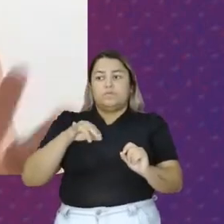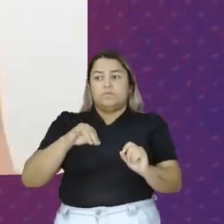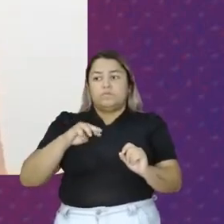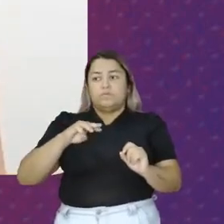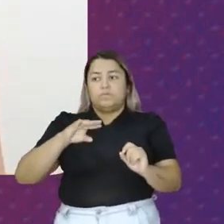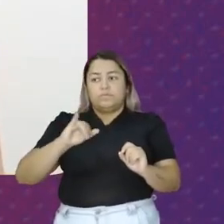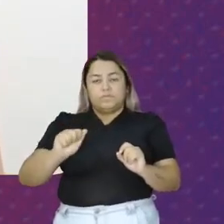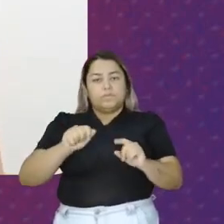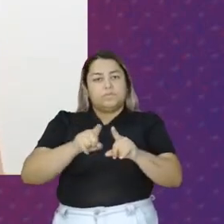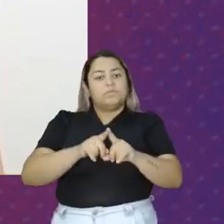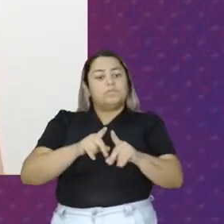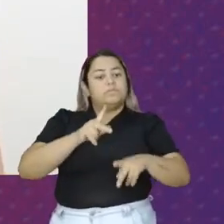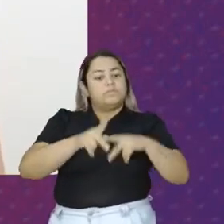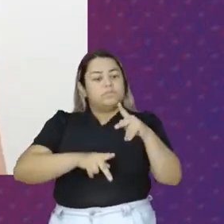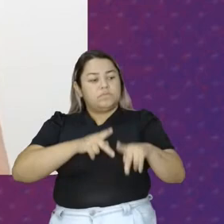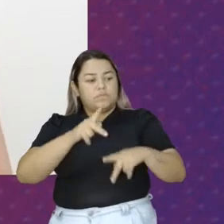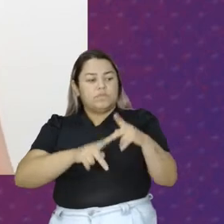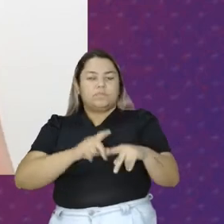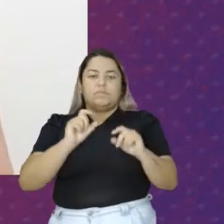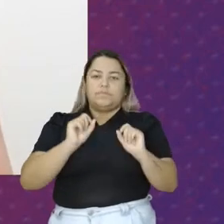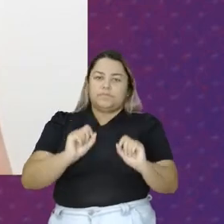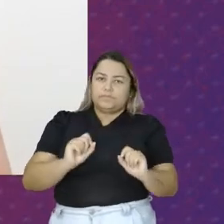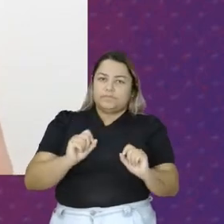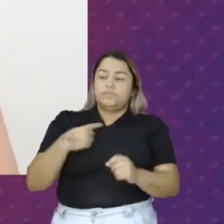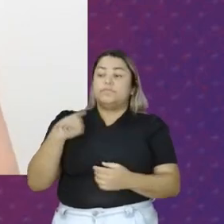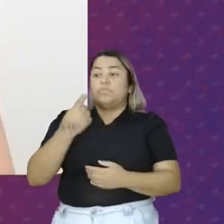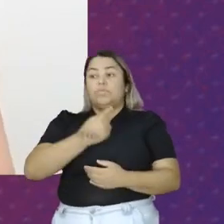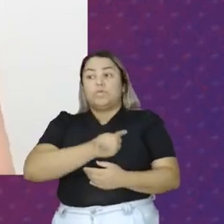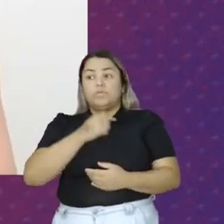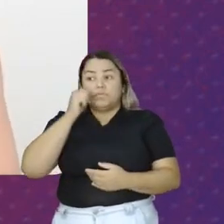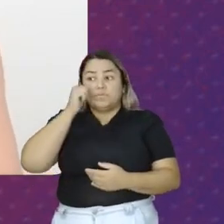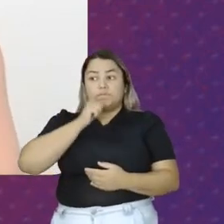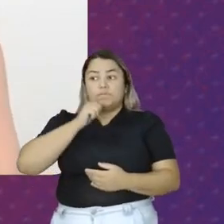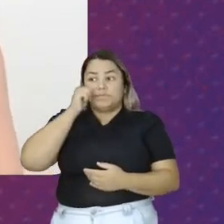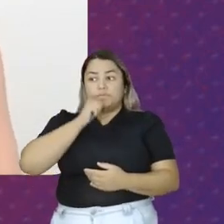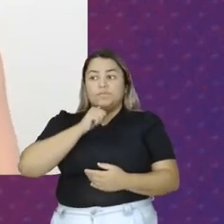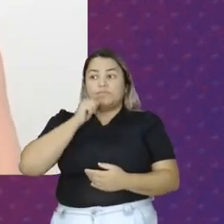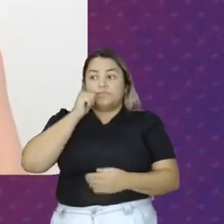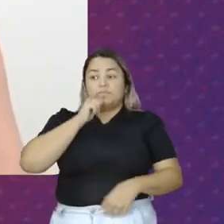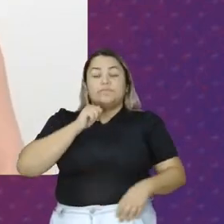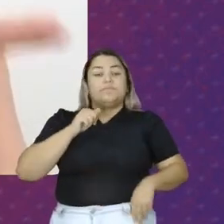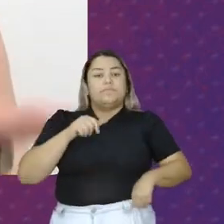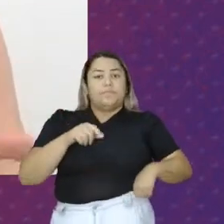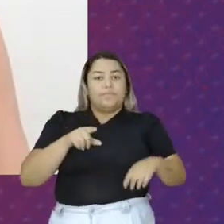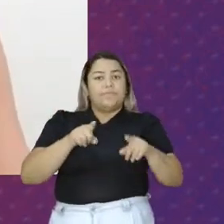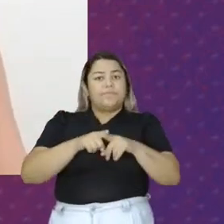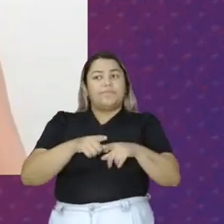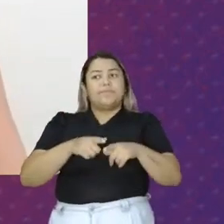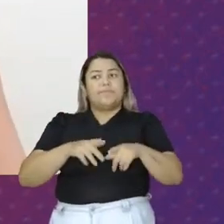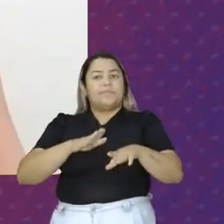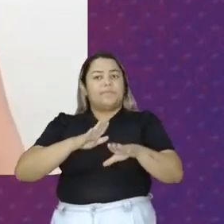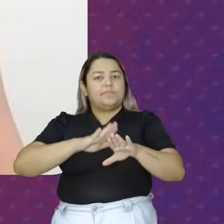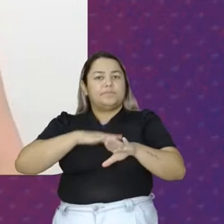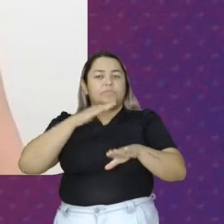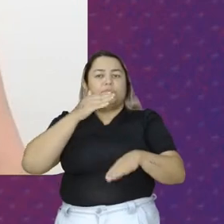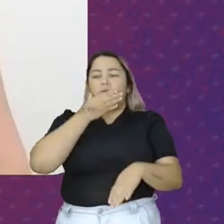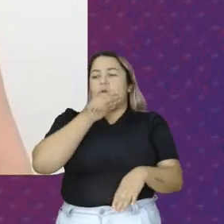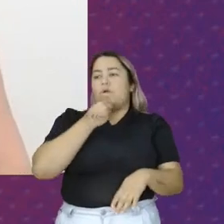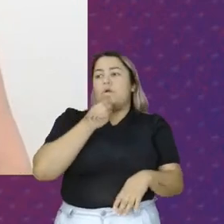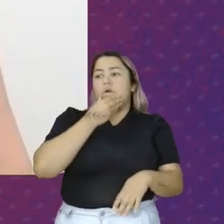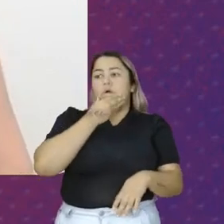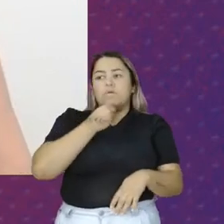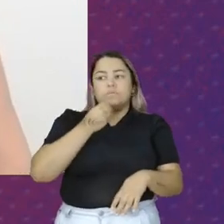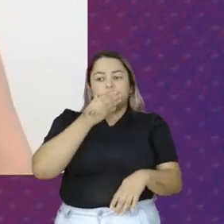à população. Nós, mulheres, somos maioria em relação aos homens com deficiência